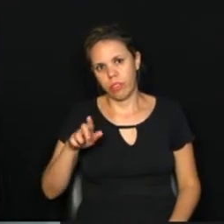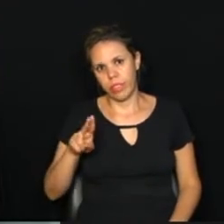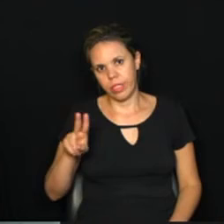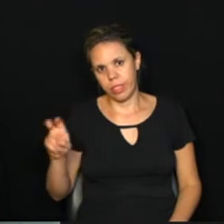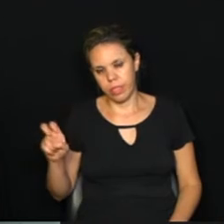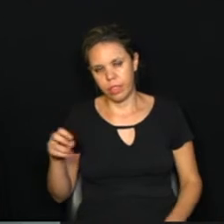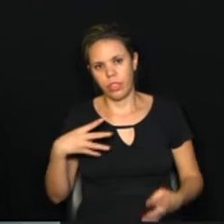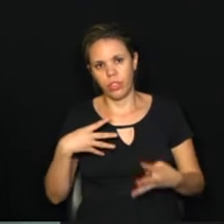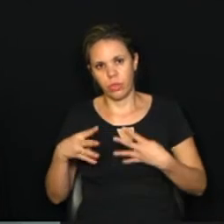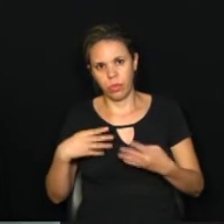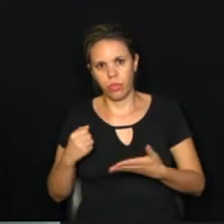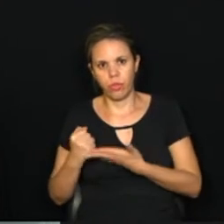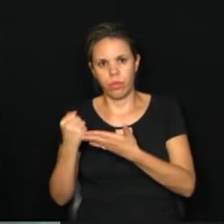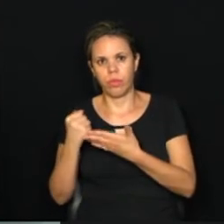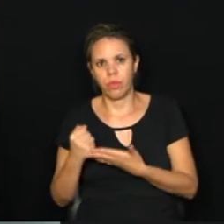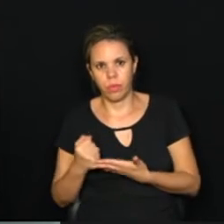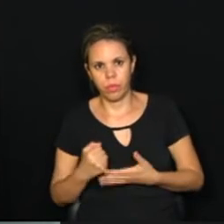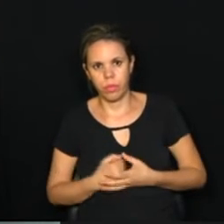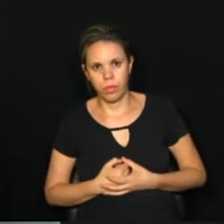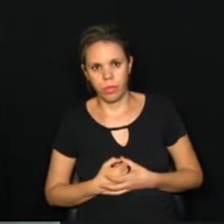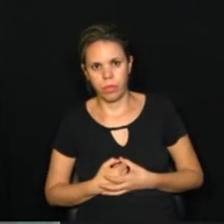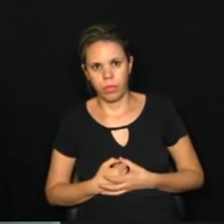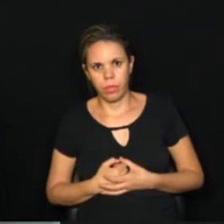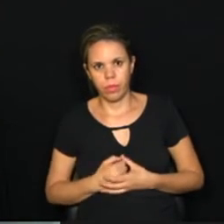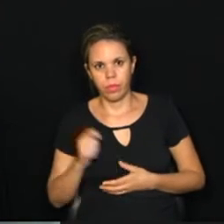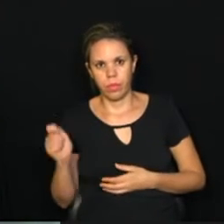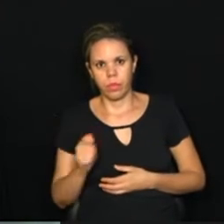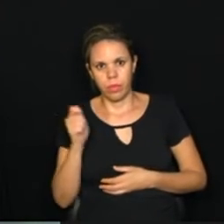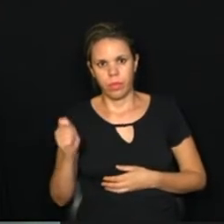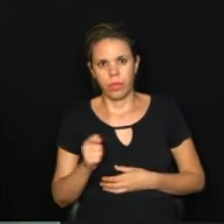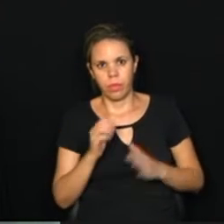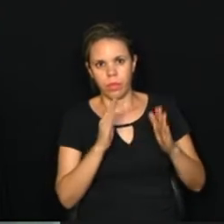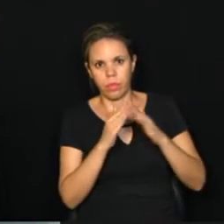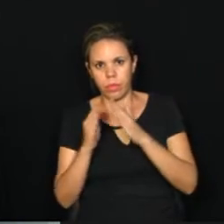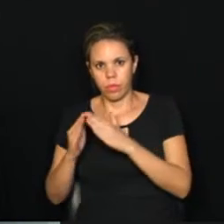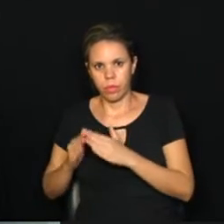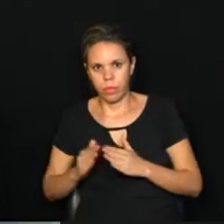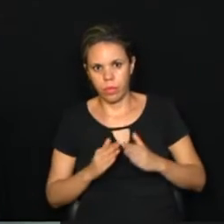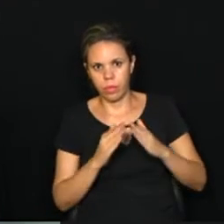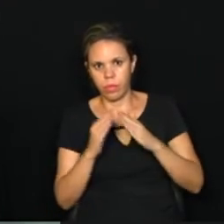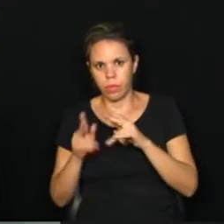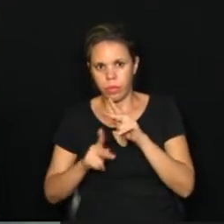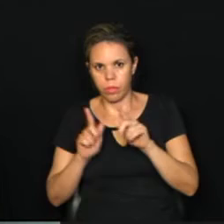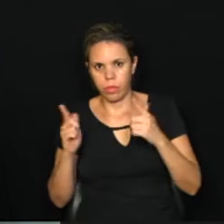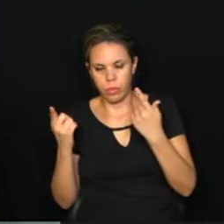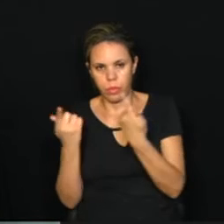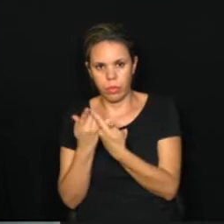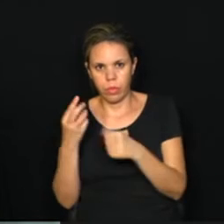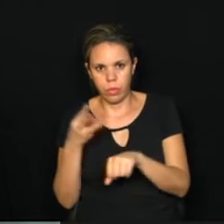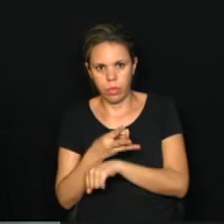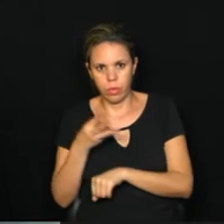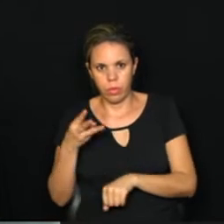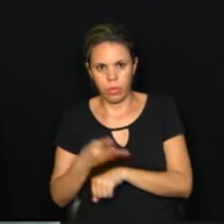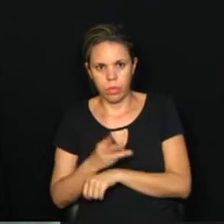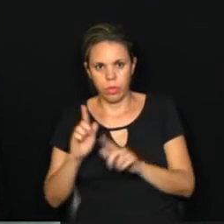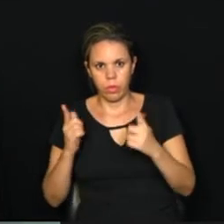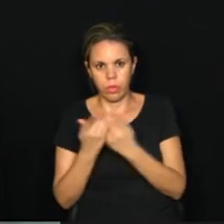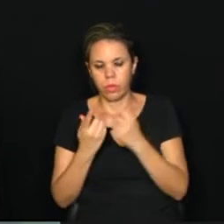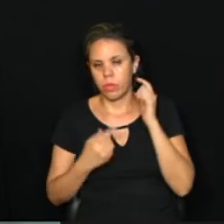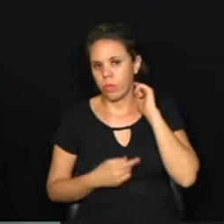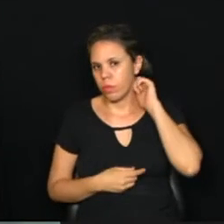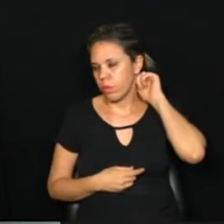ajudado bastante. Associações de moradores também têm seus grupos de WhatsApp, têm seus grupos